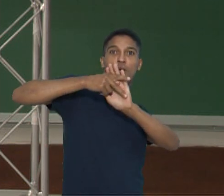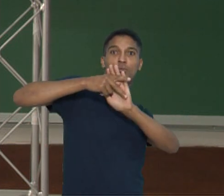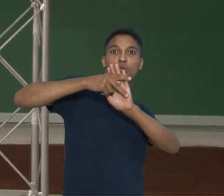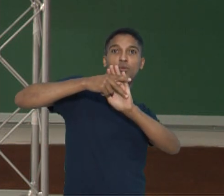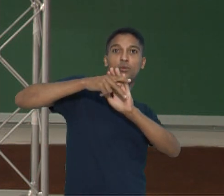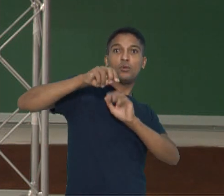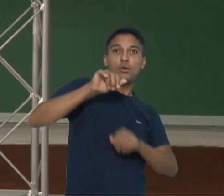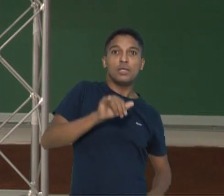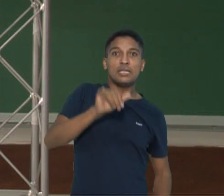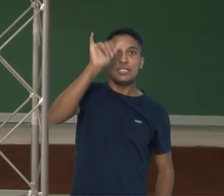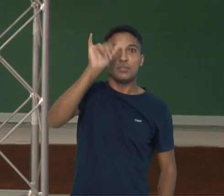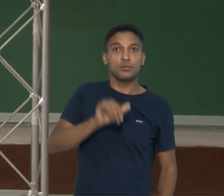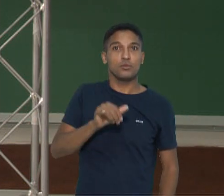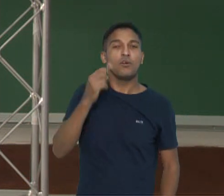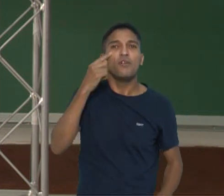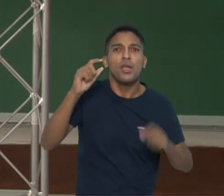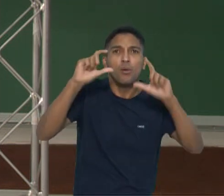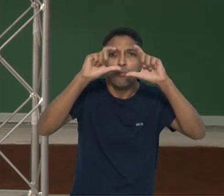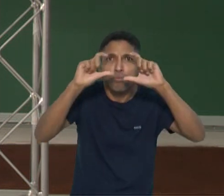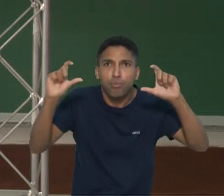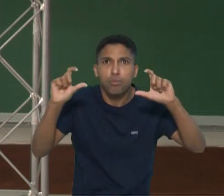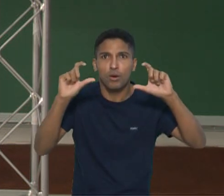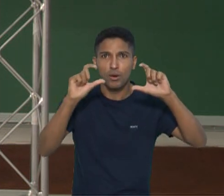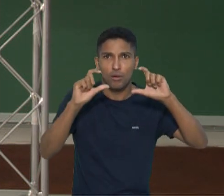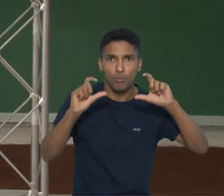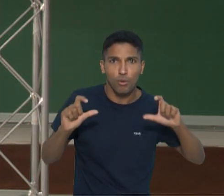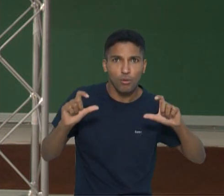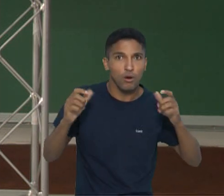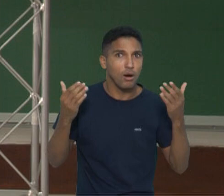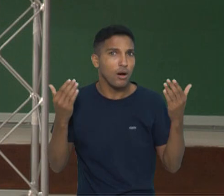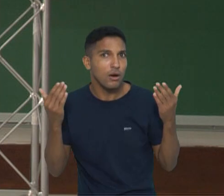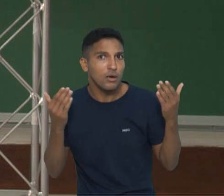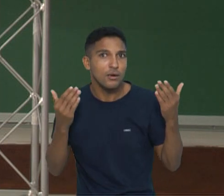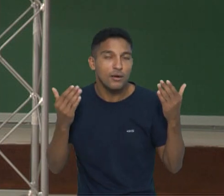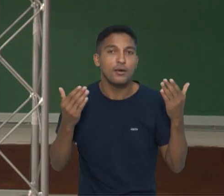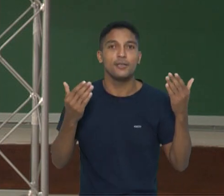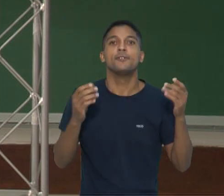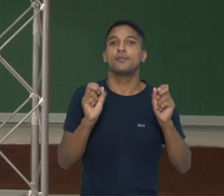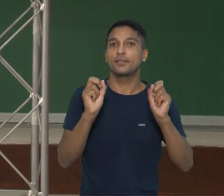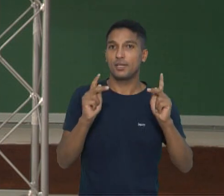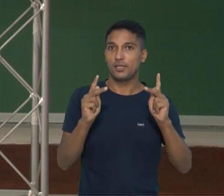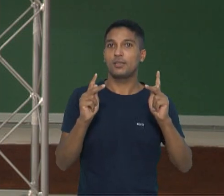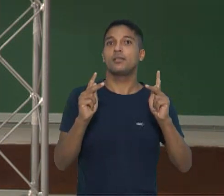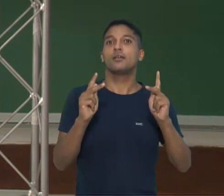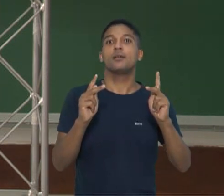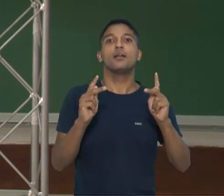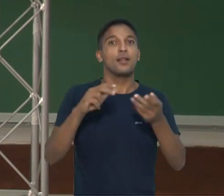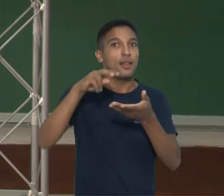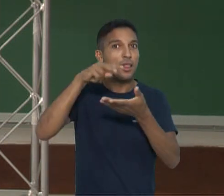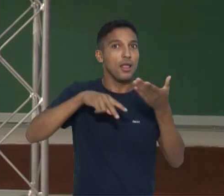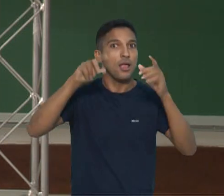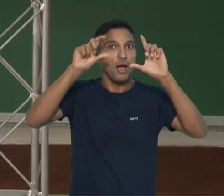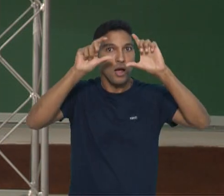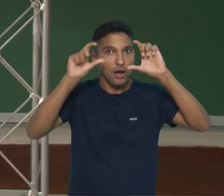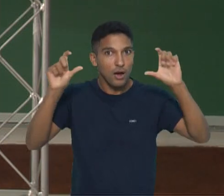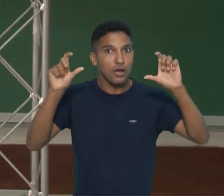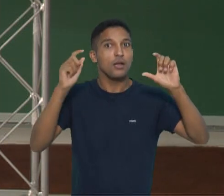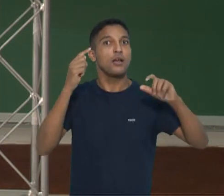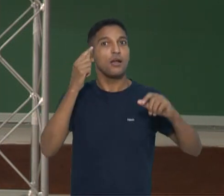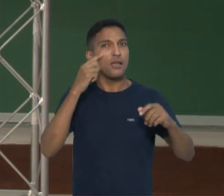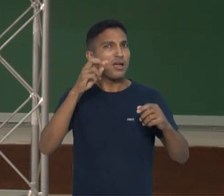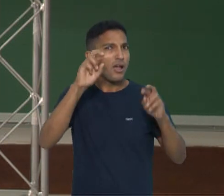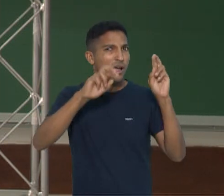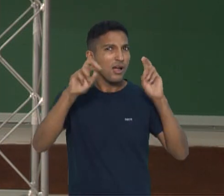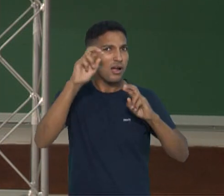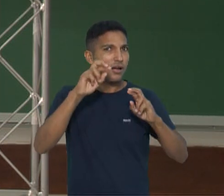a gente voltar, eu faço a análise junto com vocês de cada uma das alternativas, ok? Então, leiam com atenção, não é